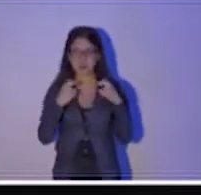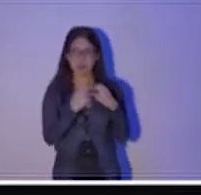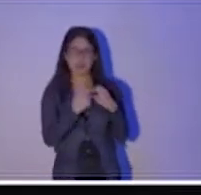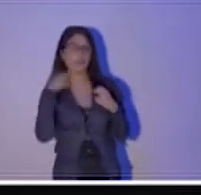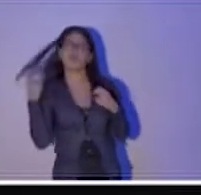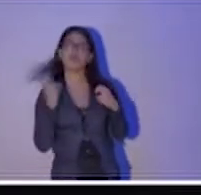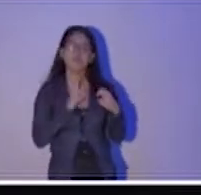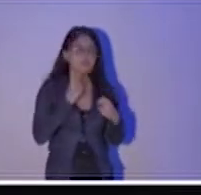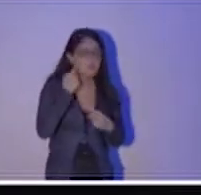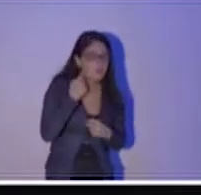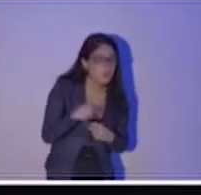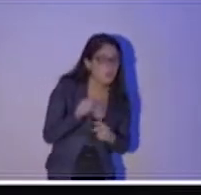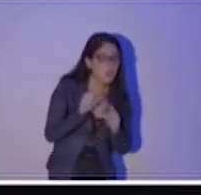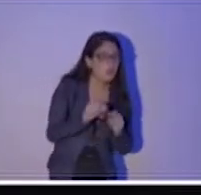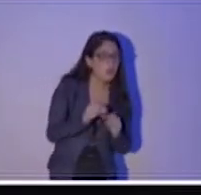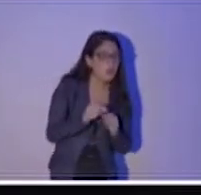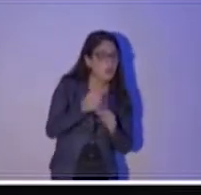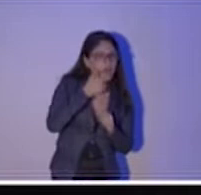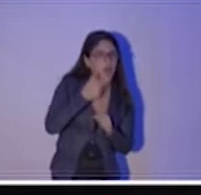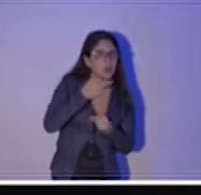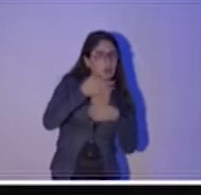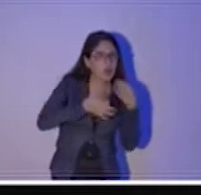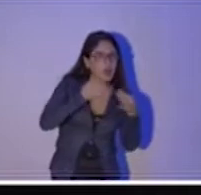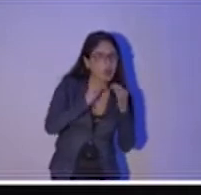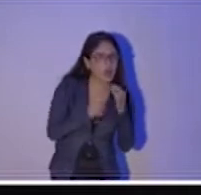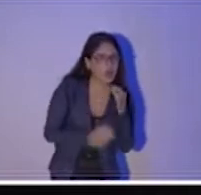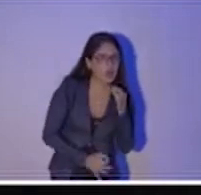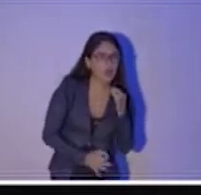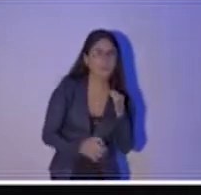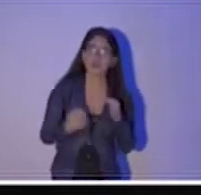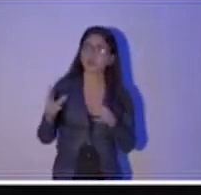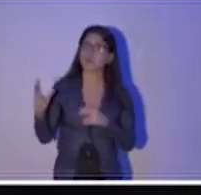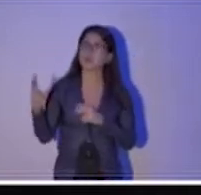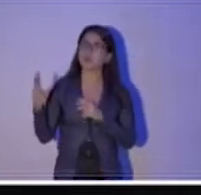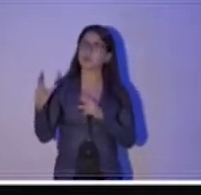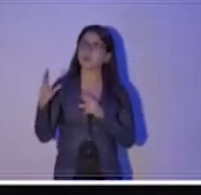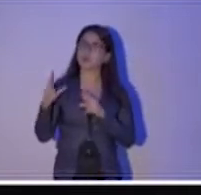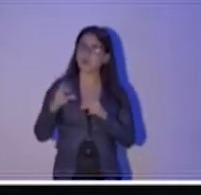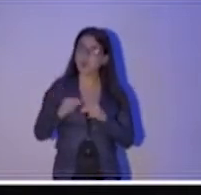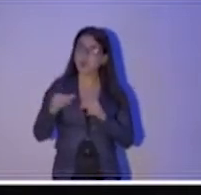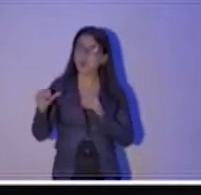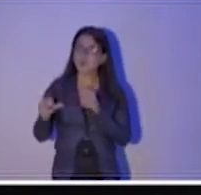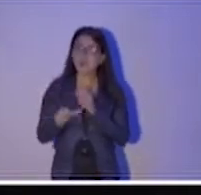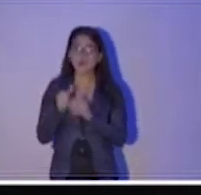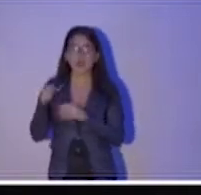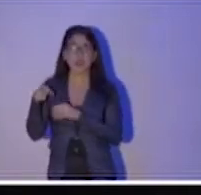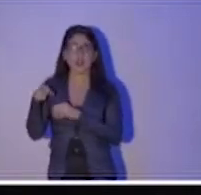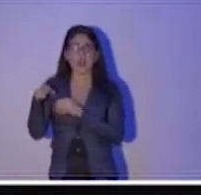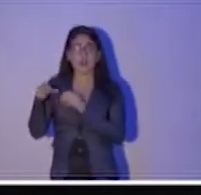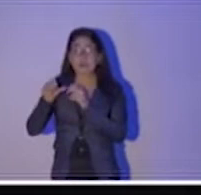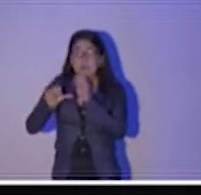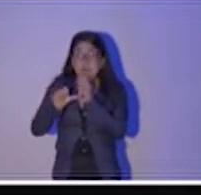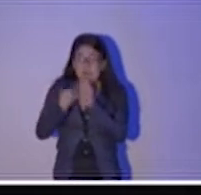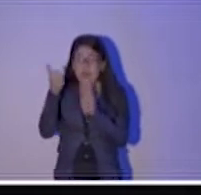ouvir depoimentos das pessoas dizendo assim, nossa, é a primeira vez que nós estamos sentando juntos para planejar uma